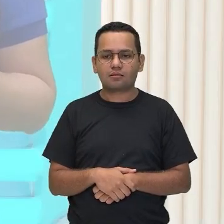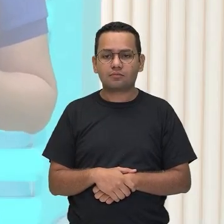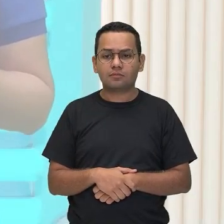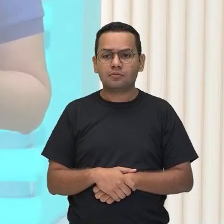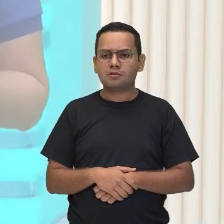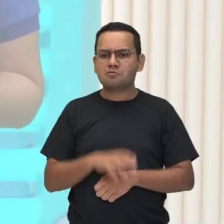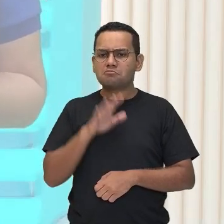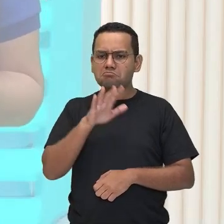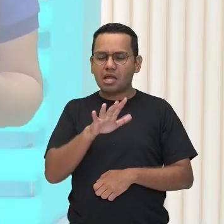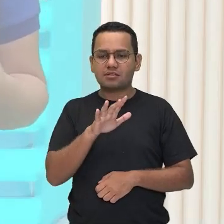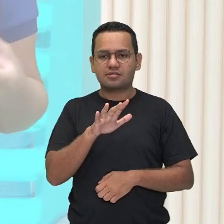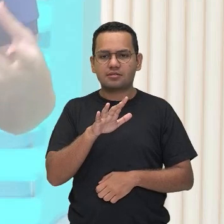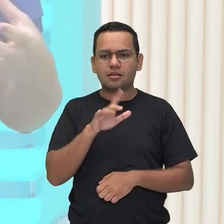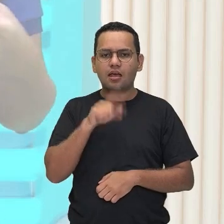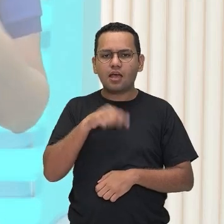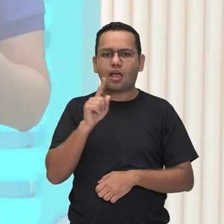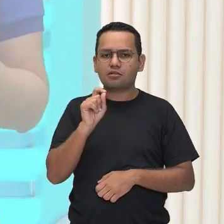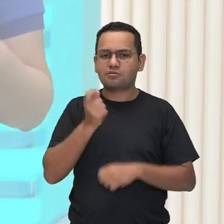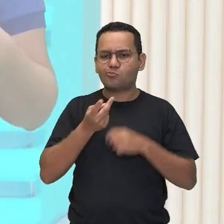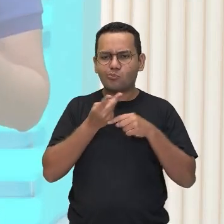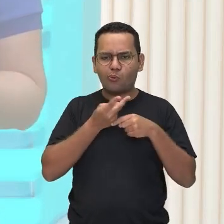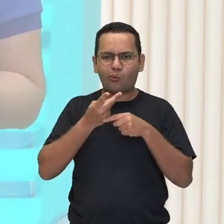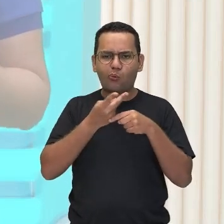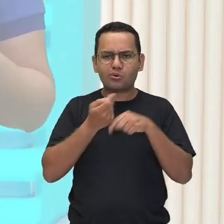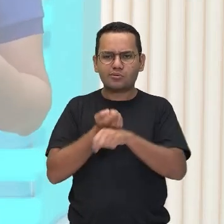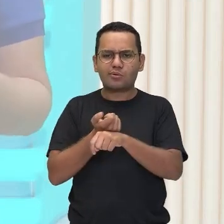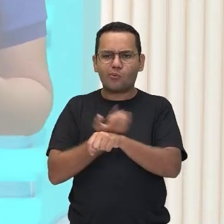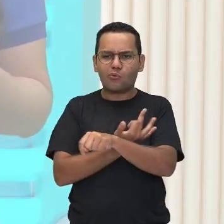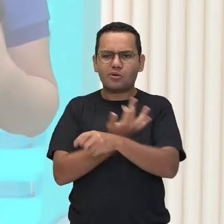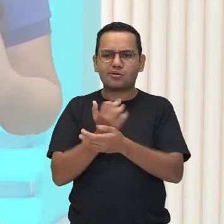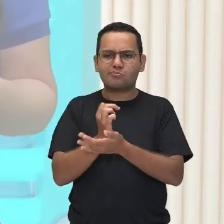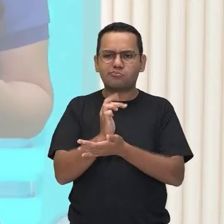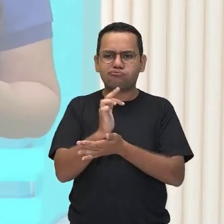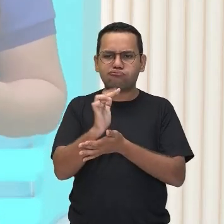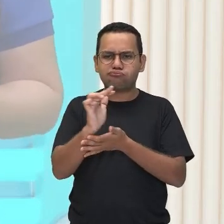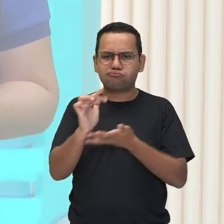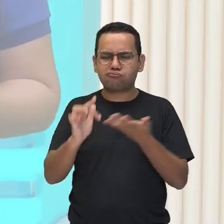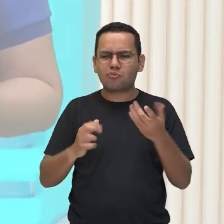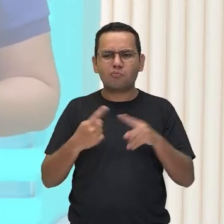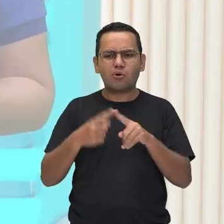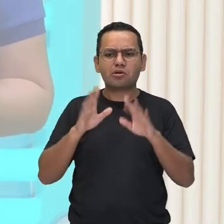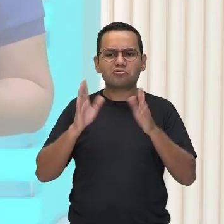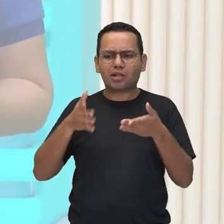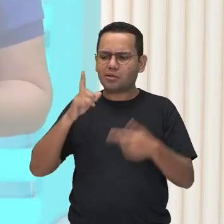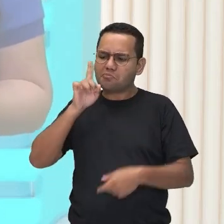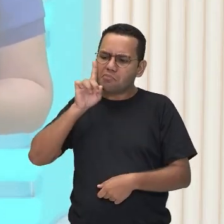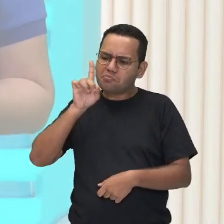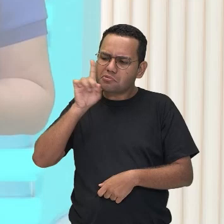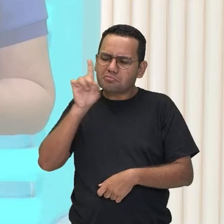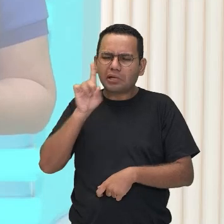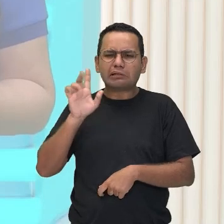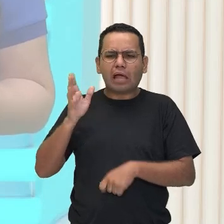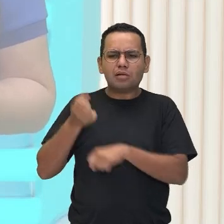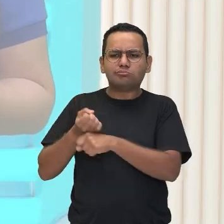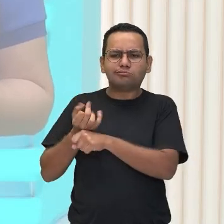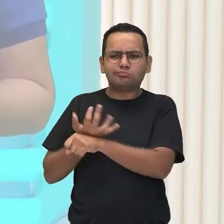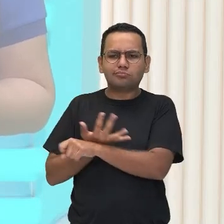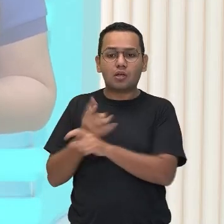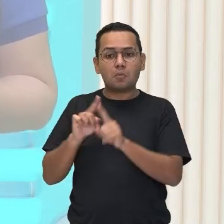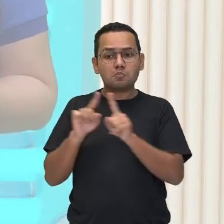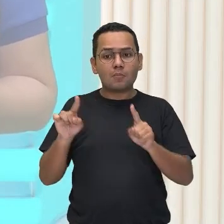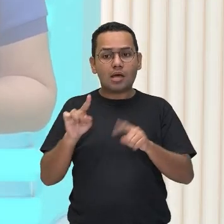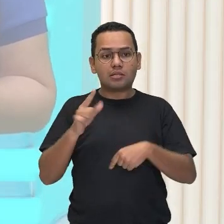emoções diferenciadas daquela que nós já estamos habituadas a ter ali no nosso dia a dia então a busca pelo pelas emoções